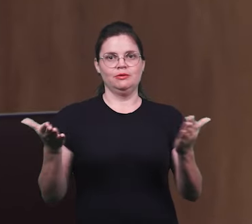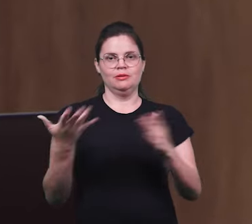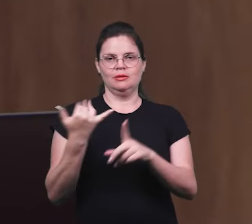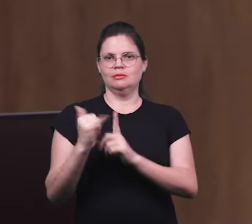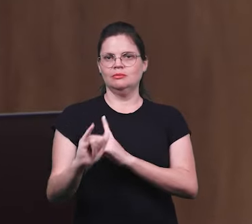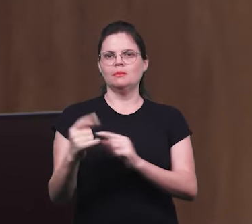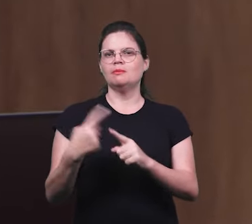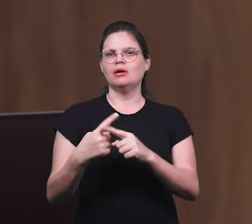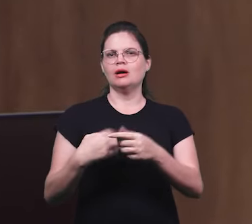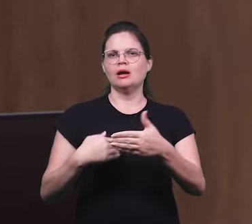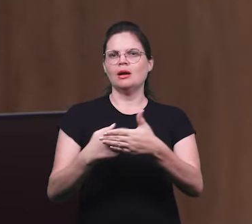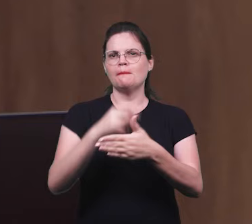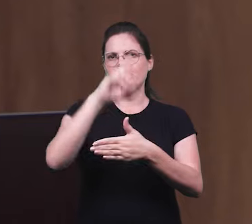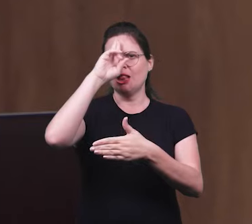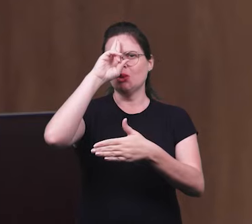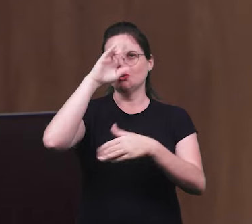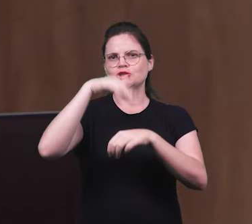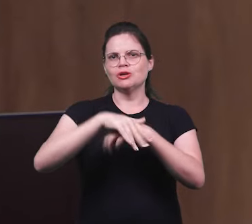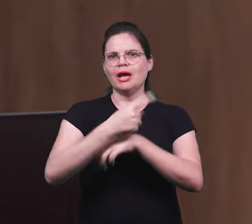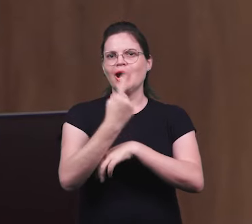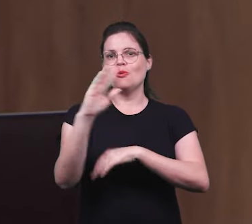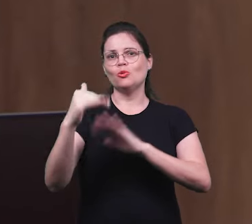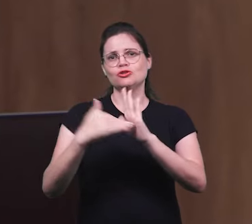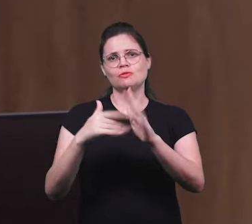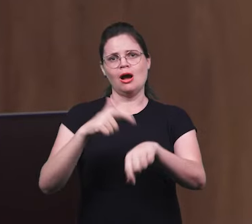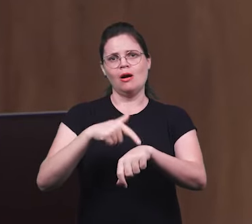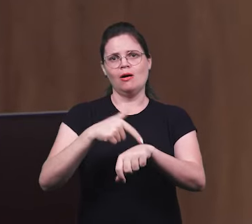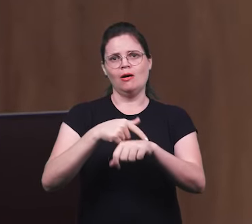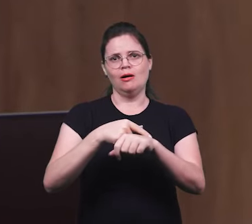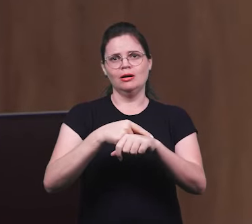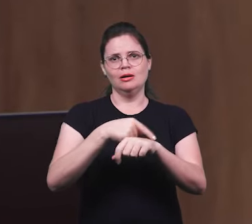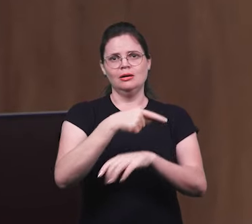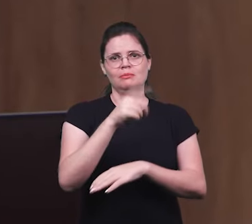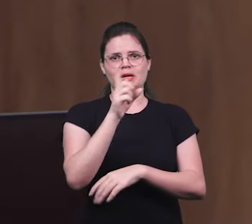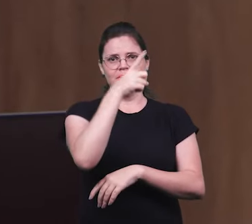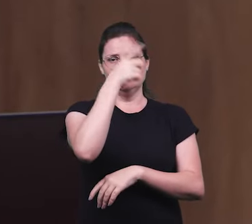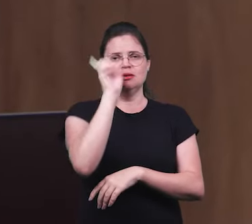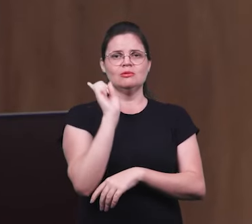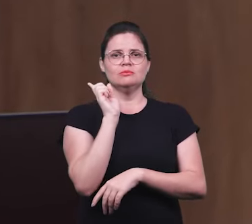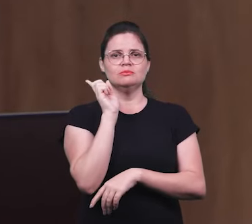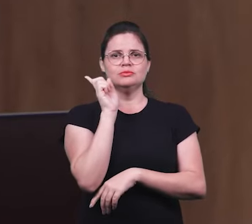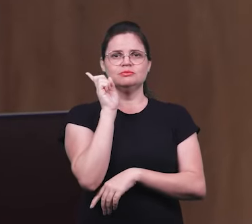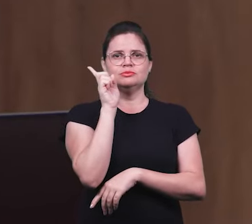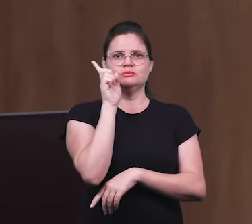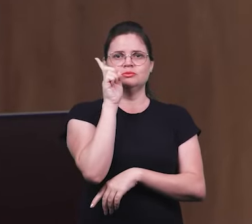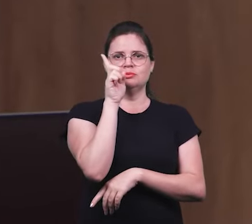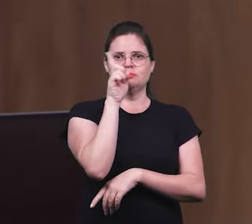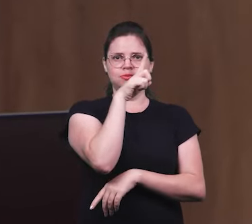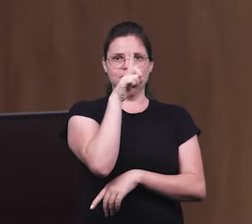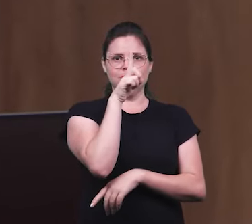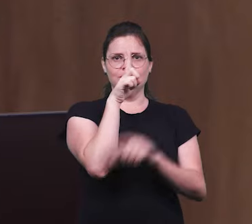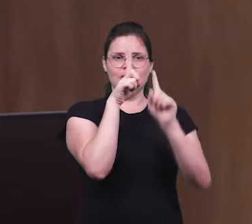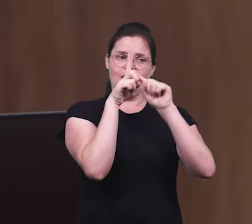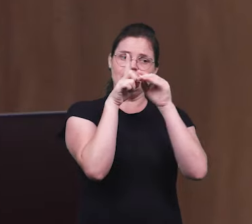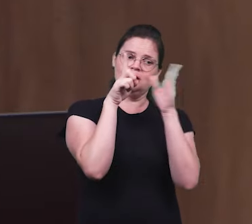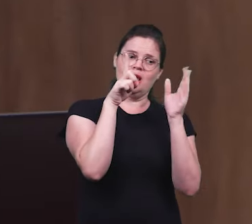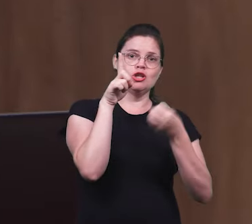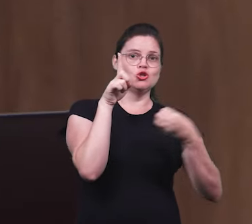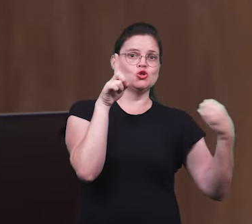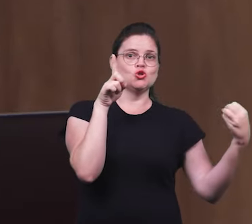da meia-noite por quê? Meia-noite é a última hora. Nós estamos chegando ao final de um dia profético, né? E que